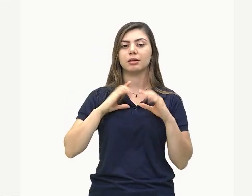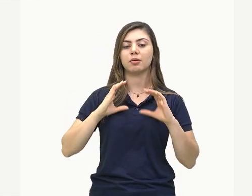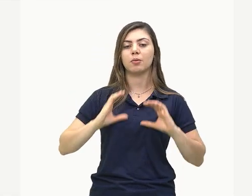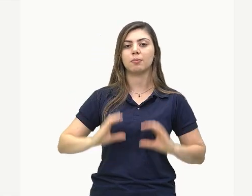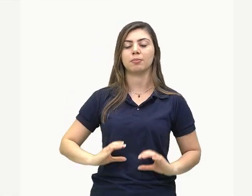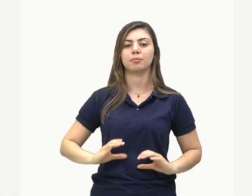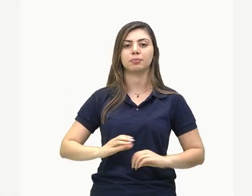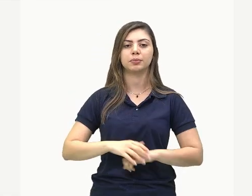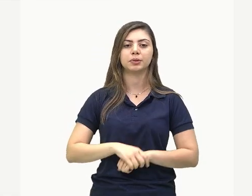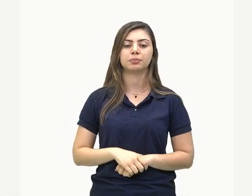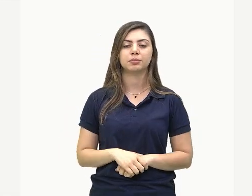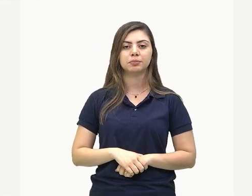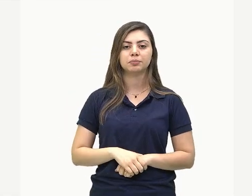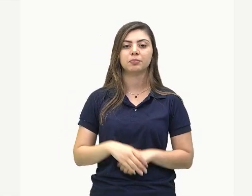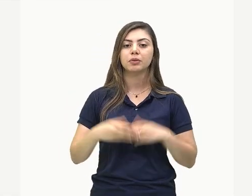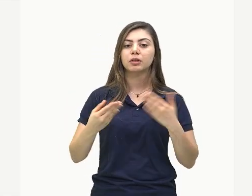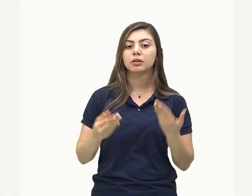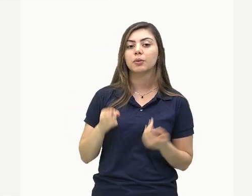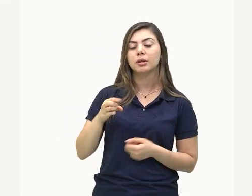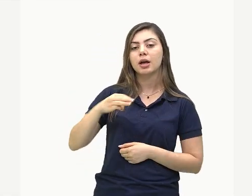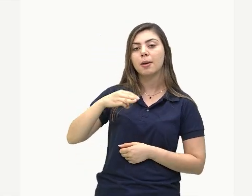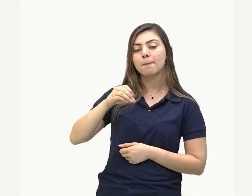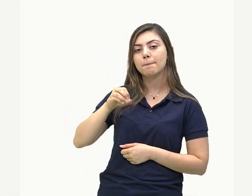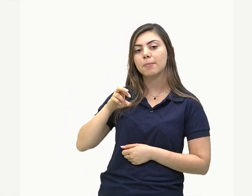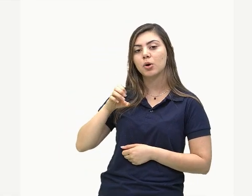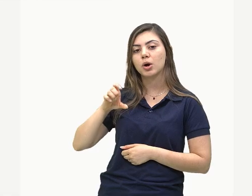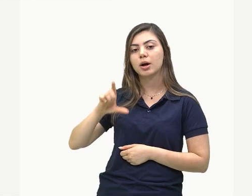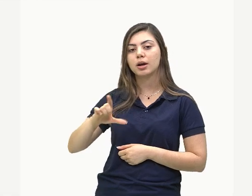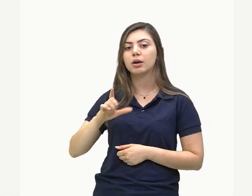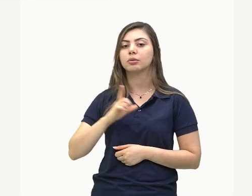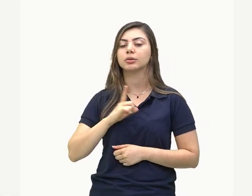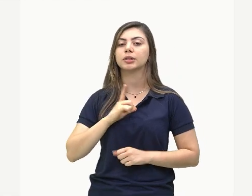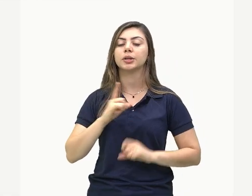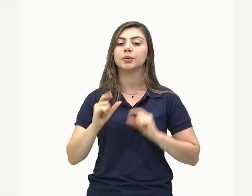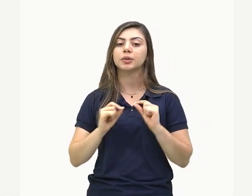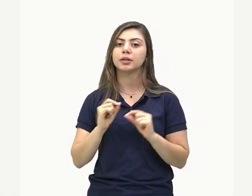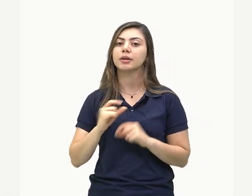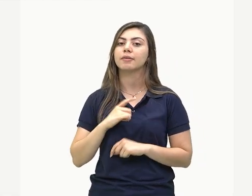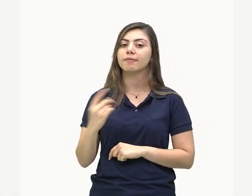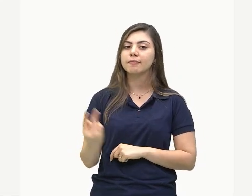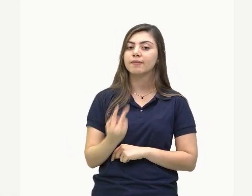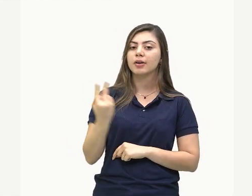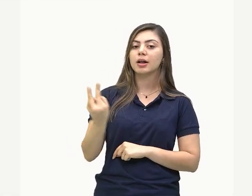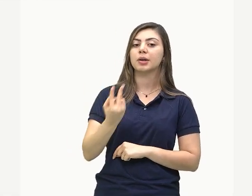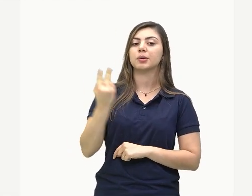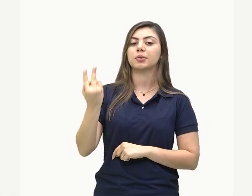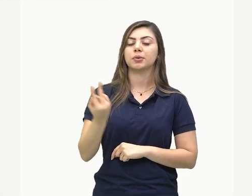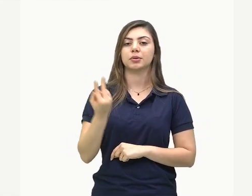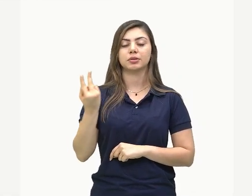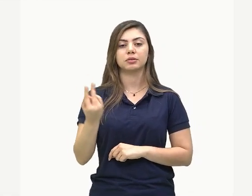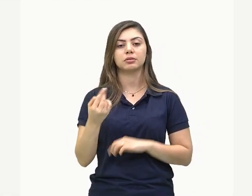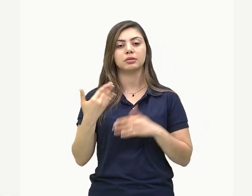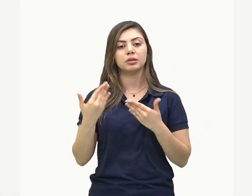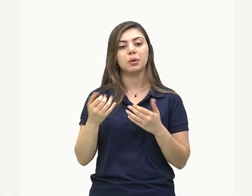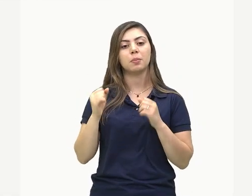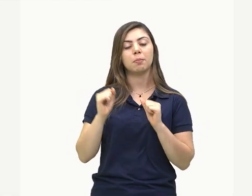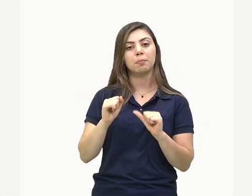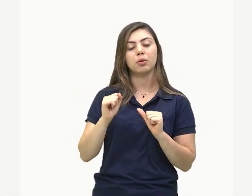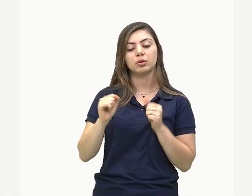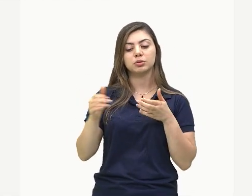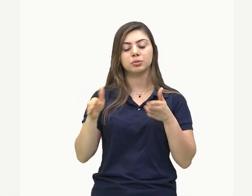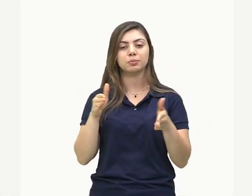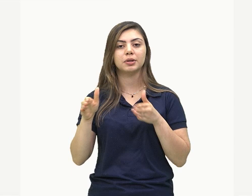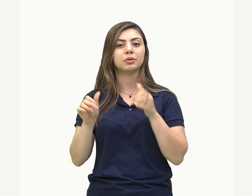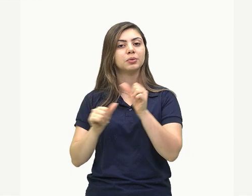a moral ela é axiológica por conta dos valores, ela é temporal porque acontece no âmbito